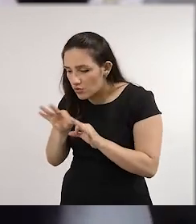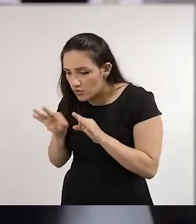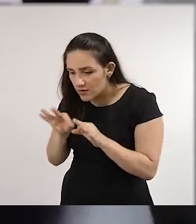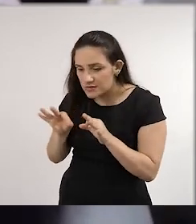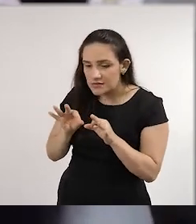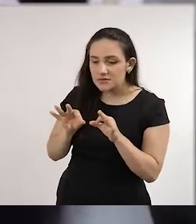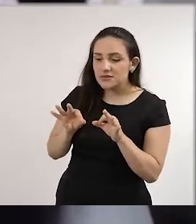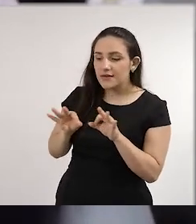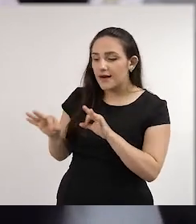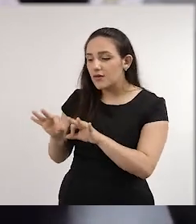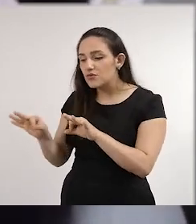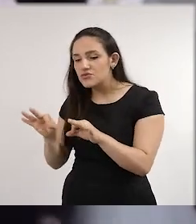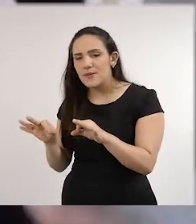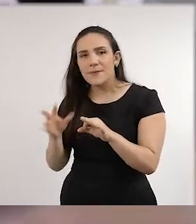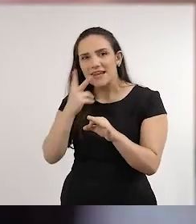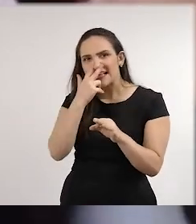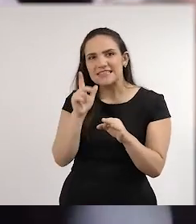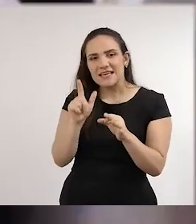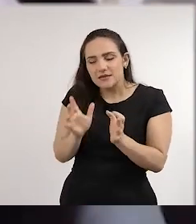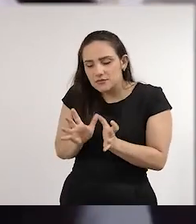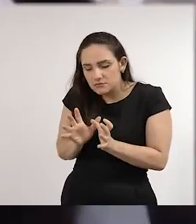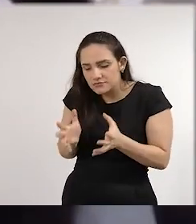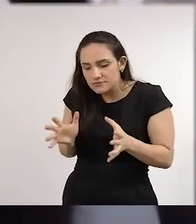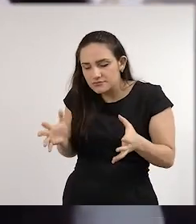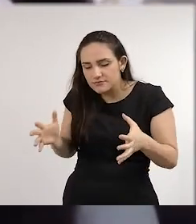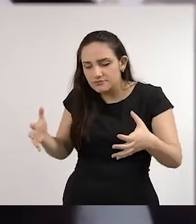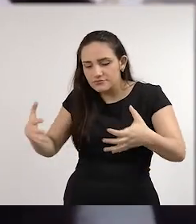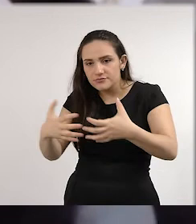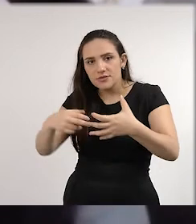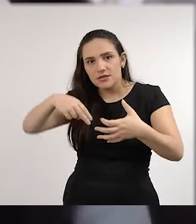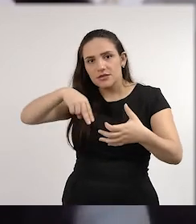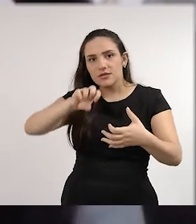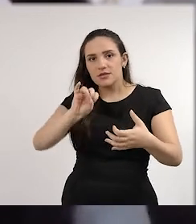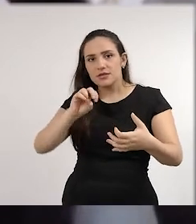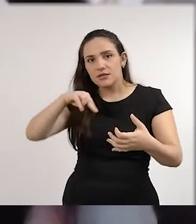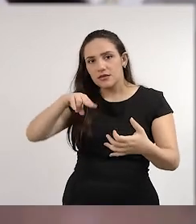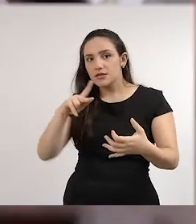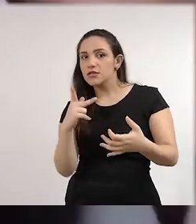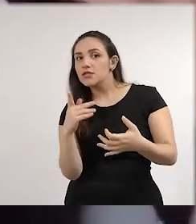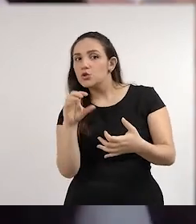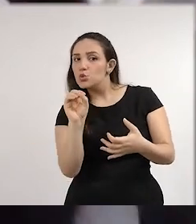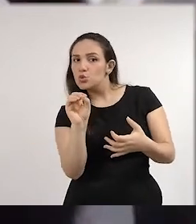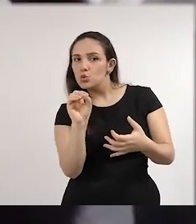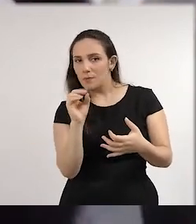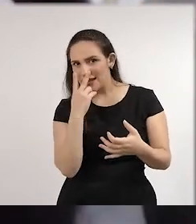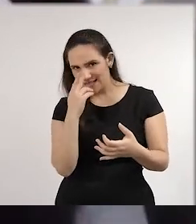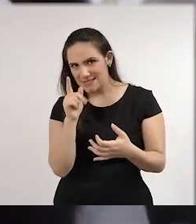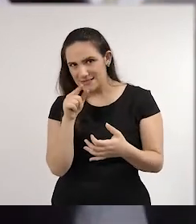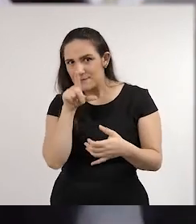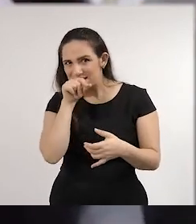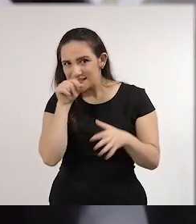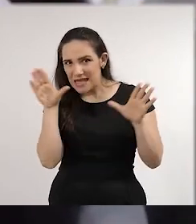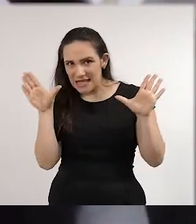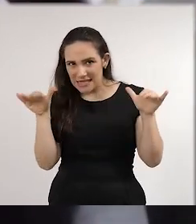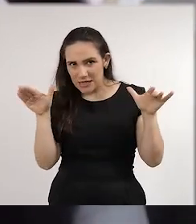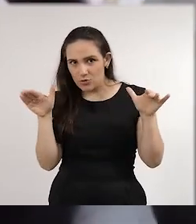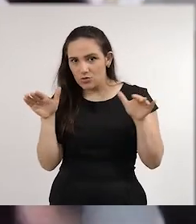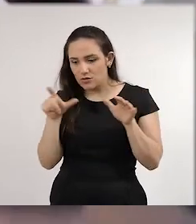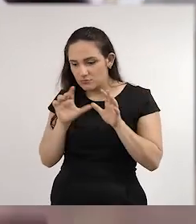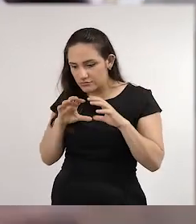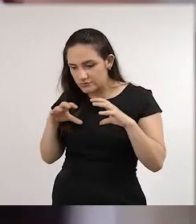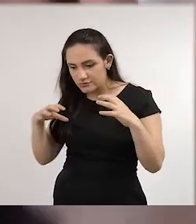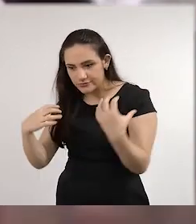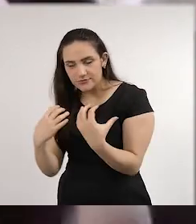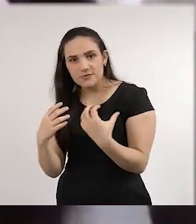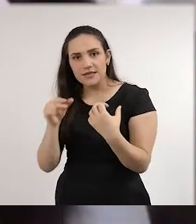criança. Não é para... Vai ler uma leitura que você não conhece, vai procurar fazer uma alimentação